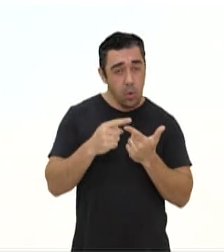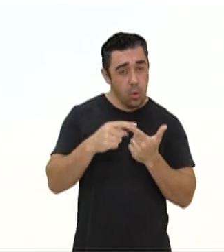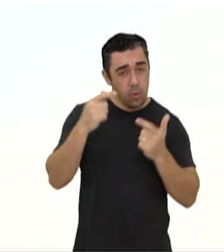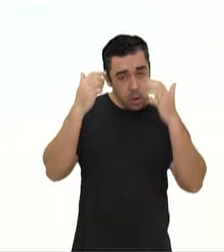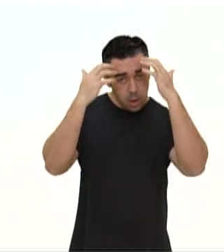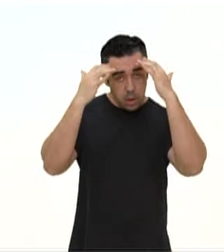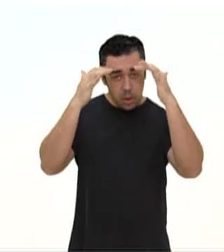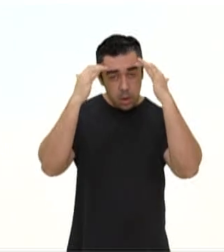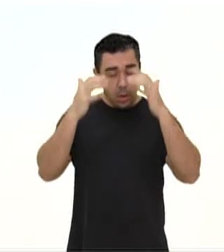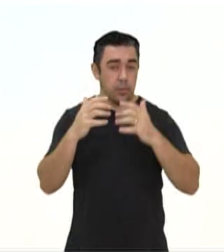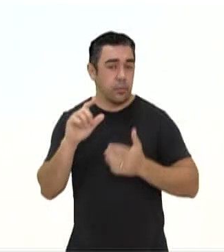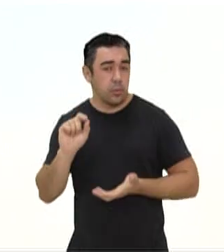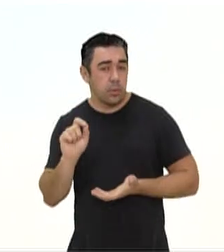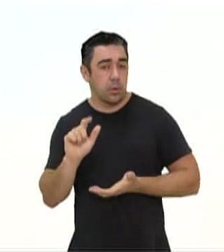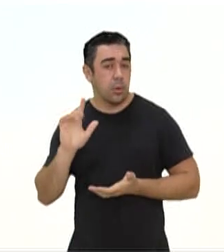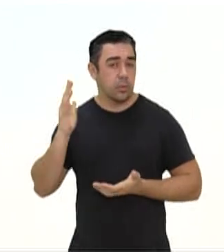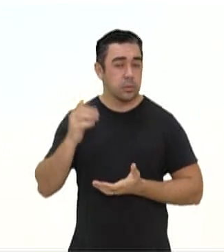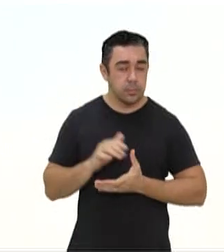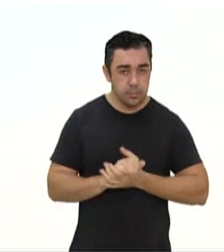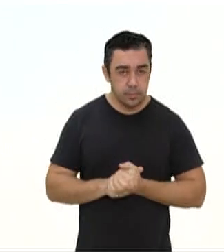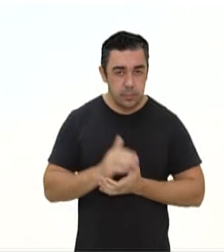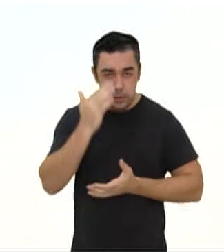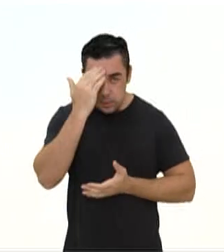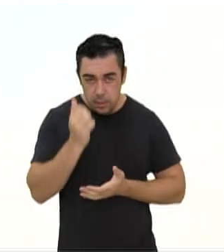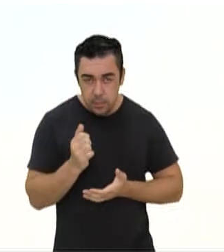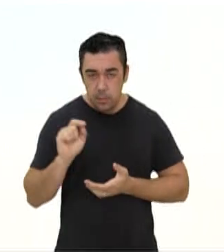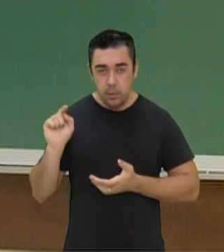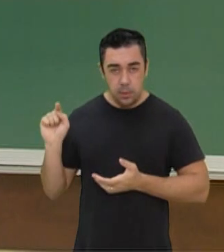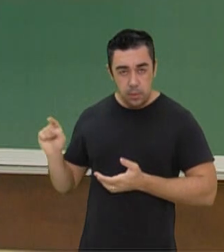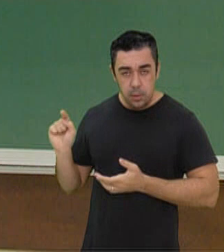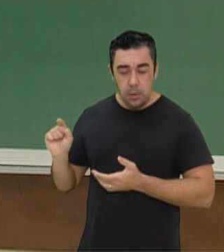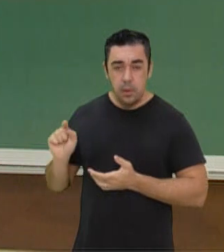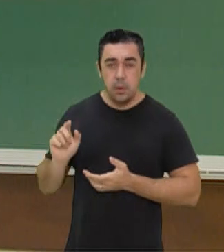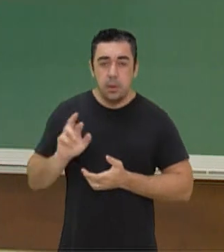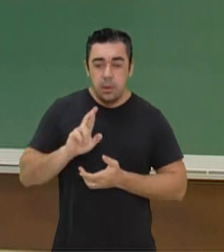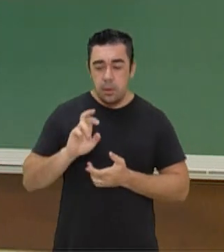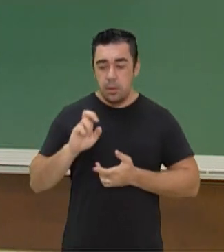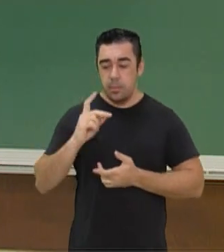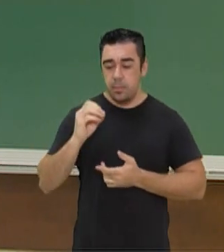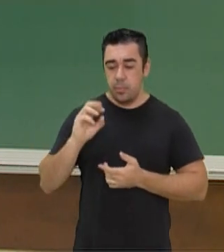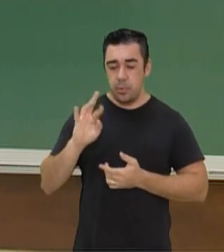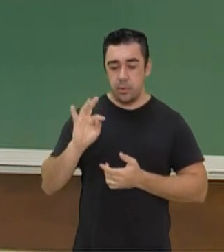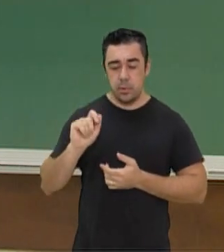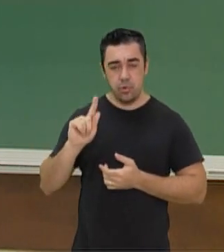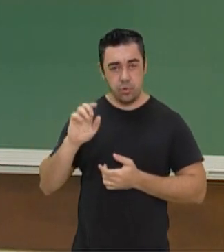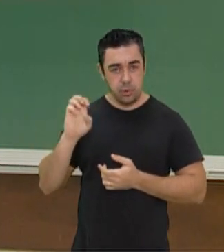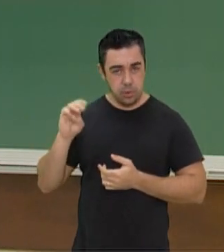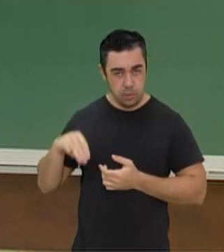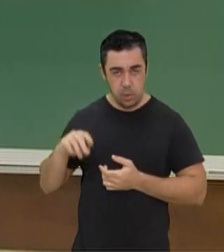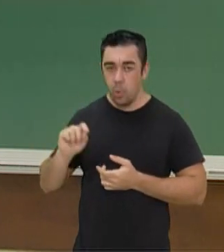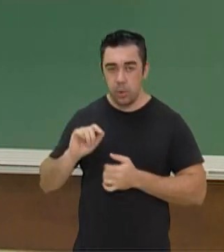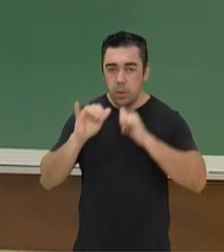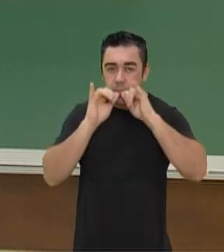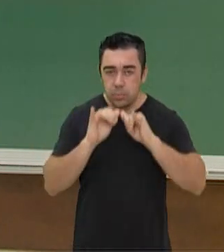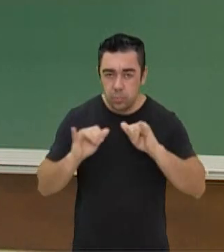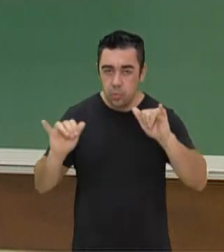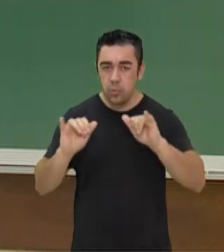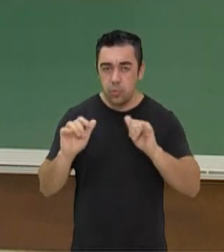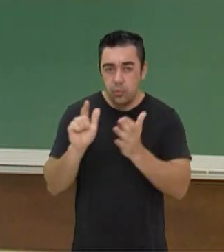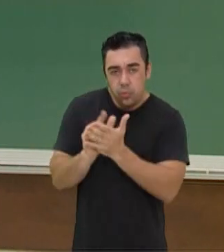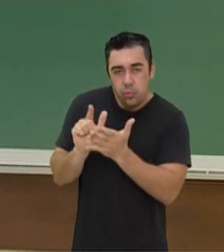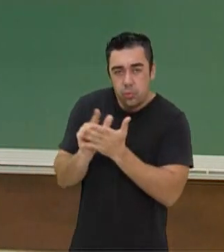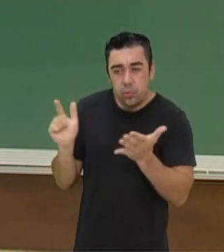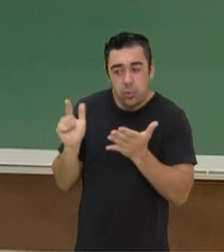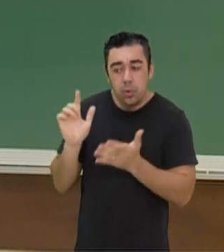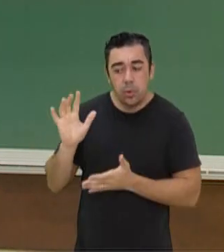sobre algo. Então sabemos que o gênero, a reportagem, nossa, é algo que nós temos assim no nosso dia a dia,